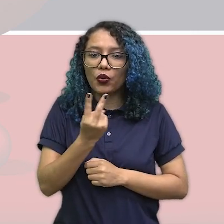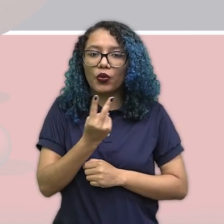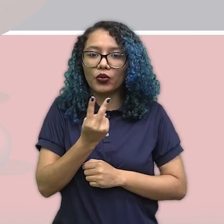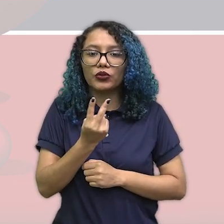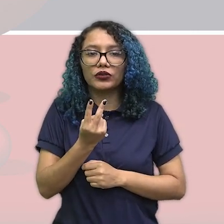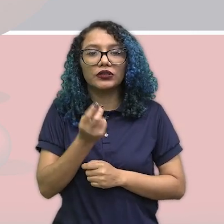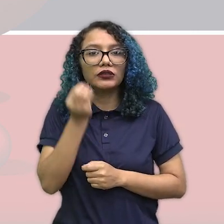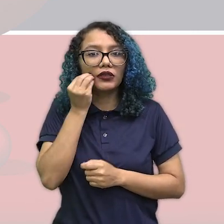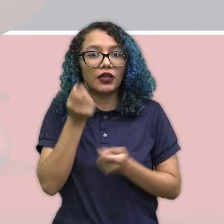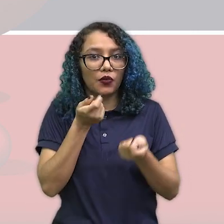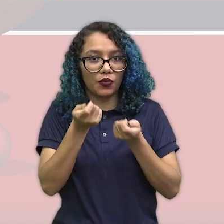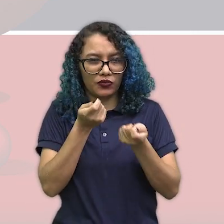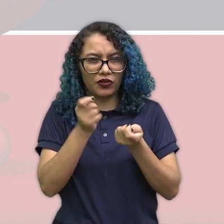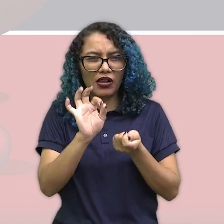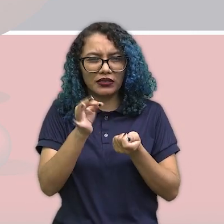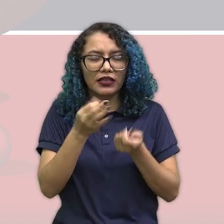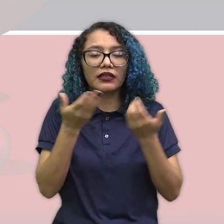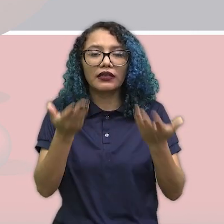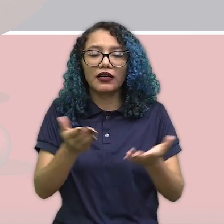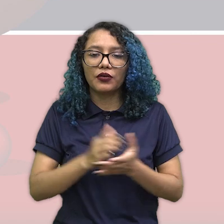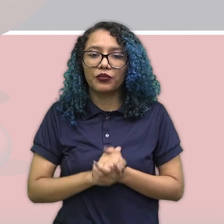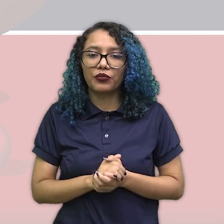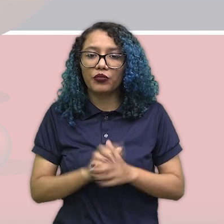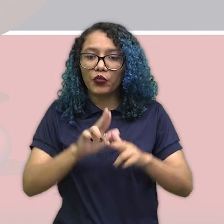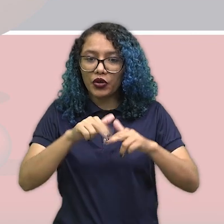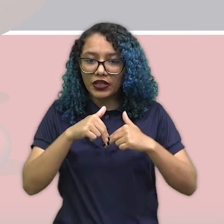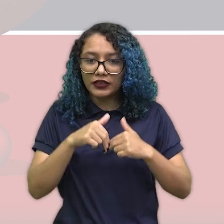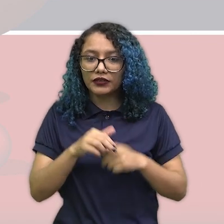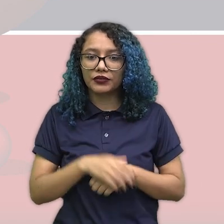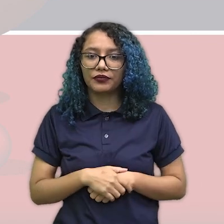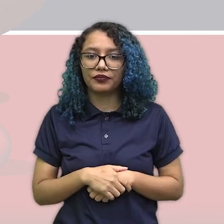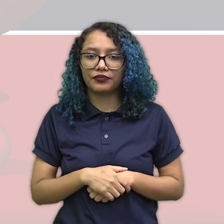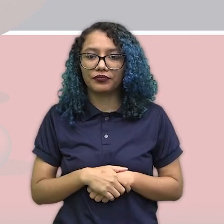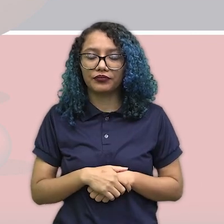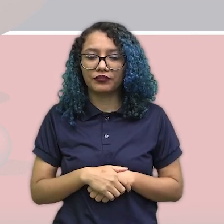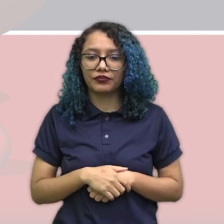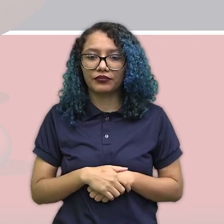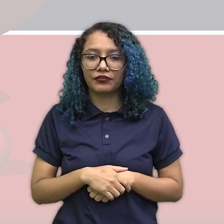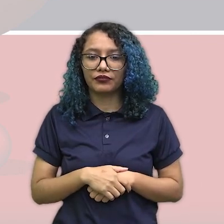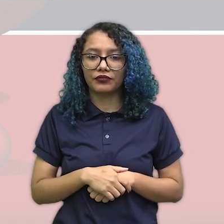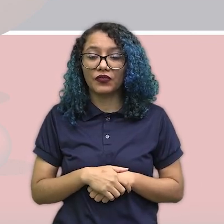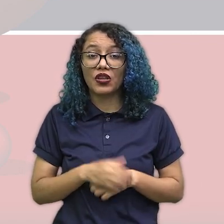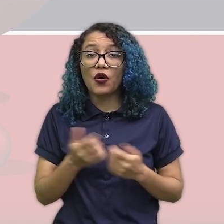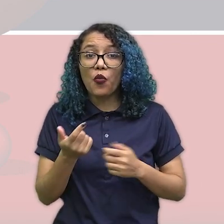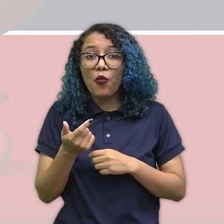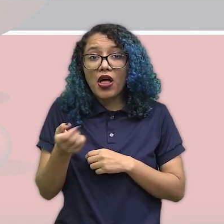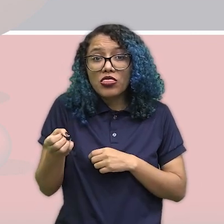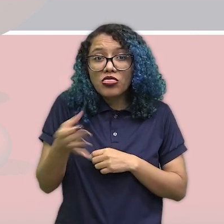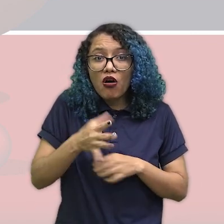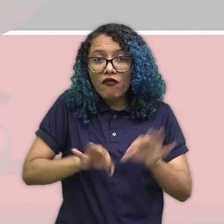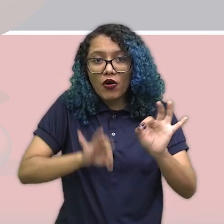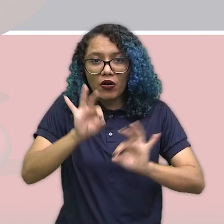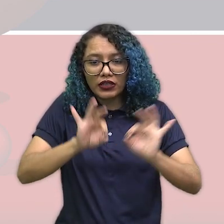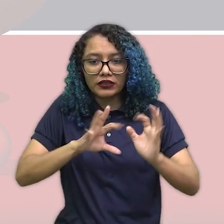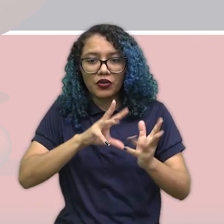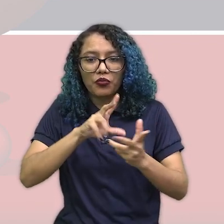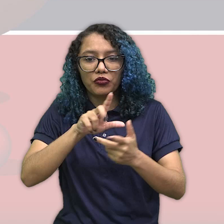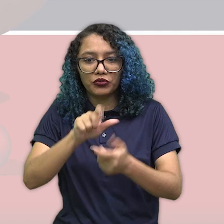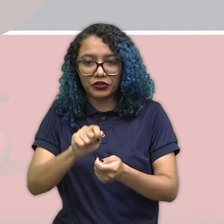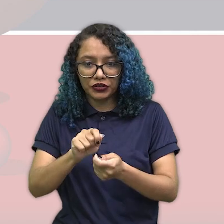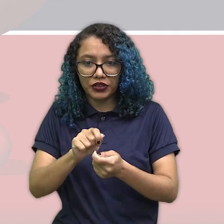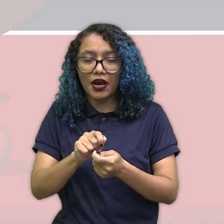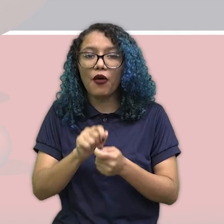disputando pelo controle do espaço mundial. Isso fez com que a gente tivesse uma ordem geopolítica mundial denominada de Ordem